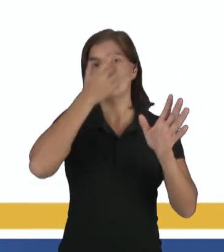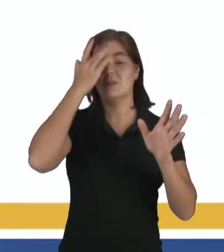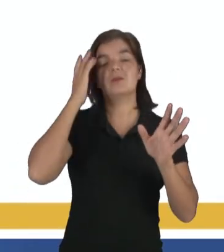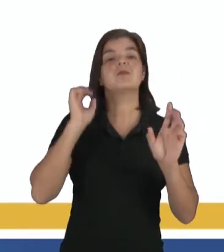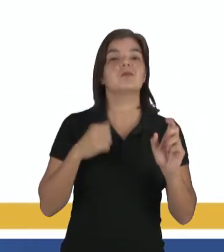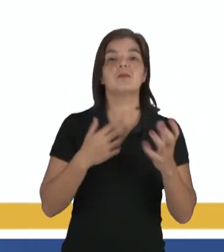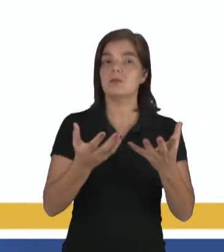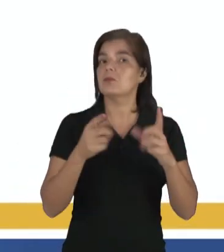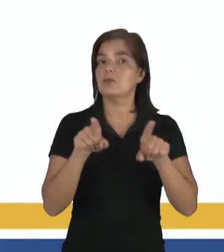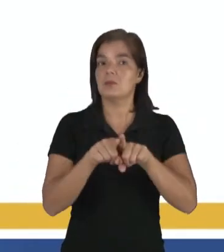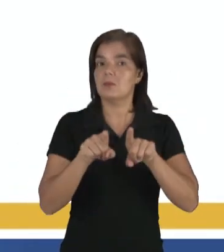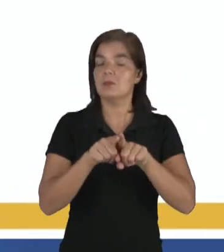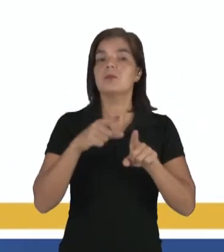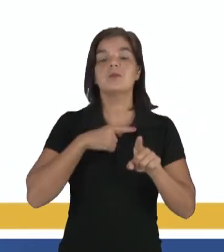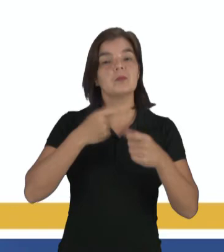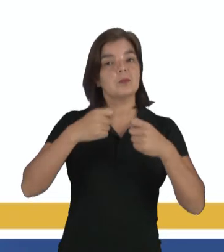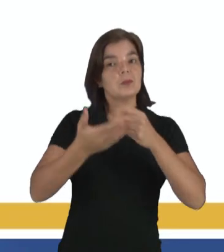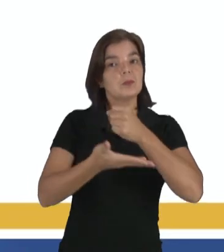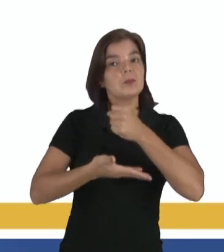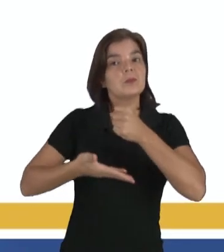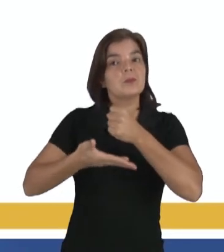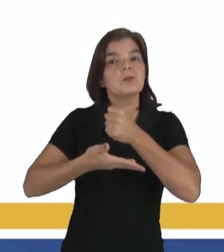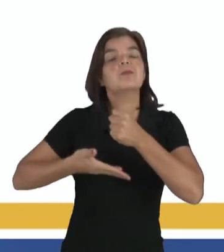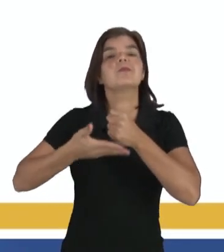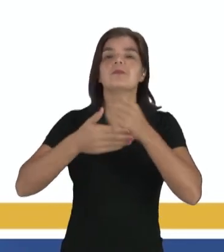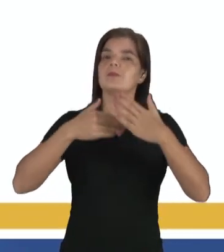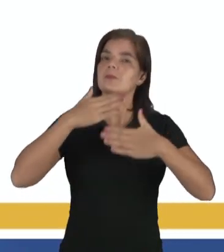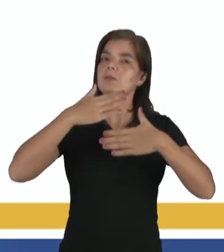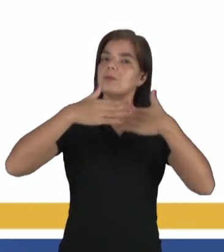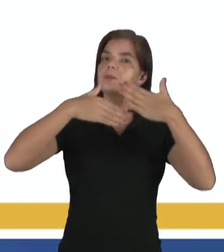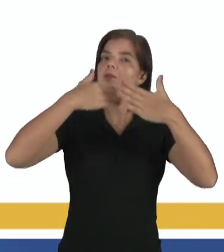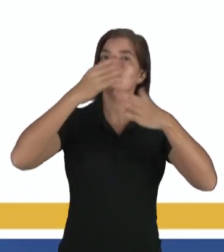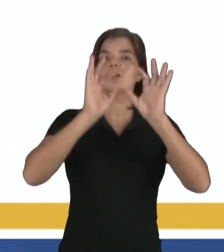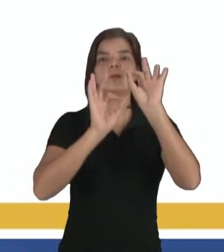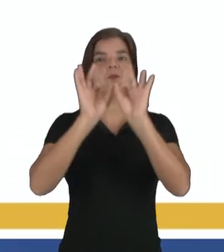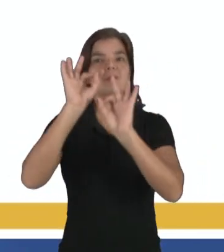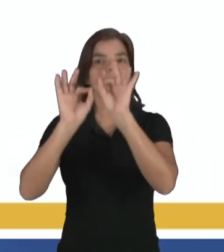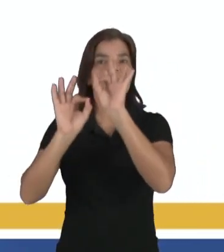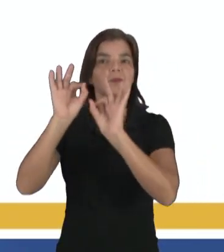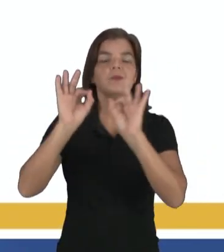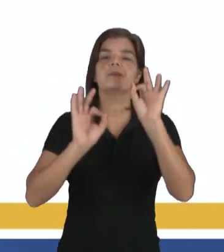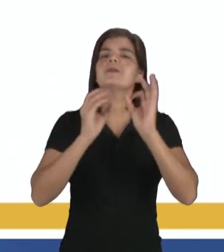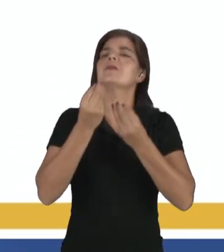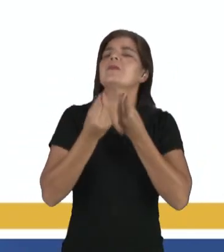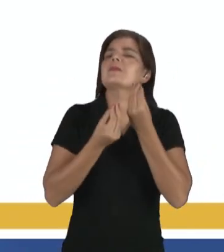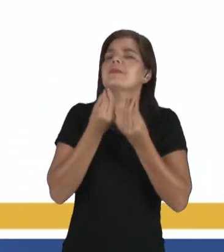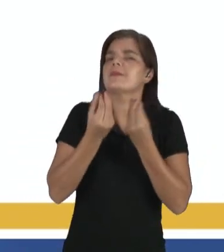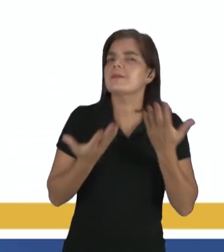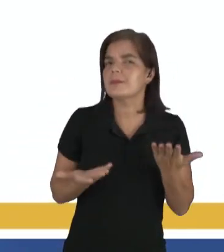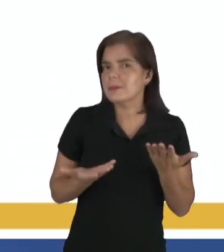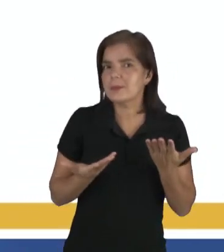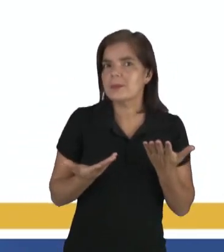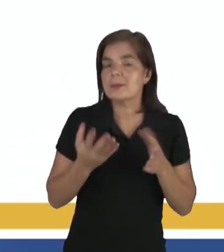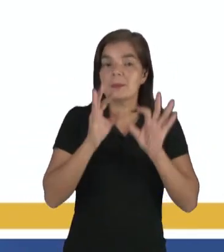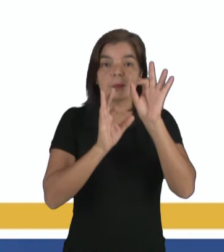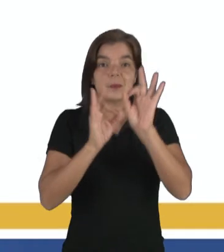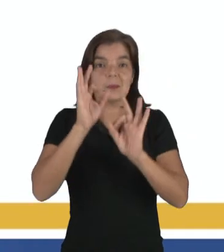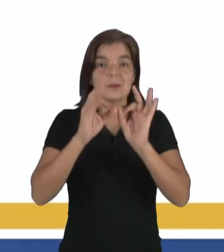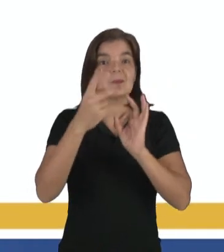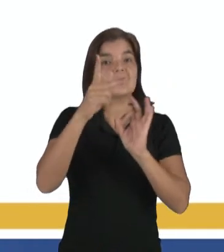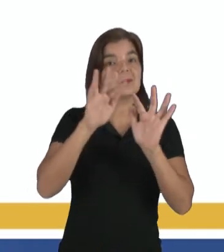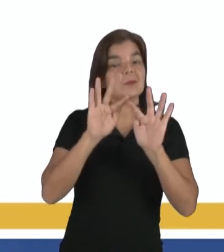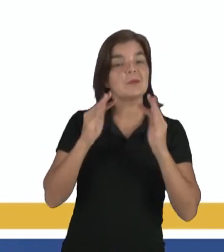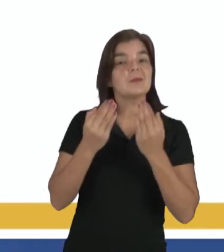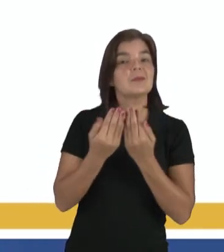em uma ordem que você quiser então ela tem uma base e aí você vai estruturando essa árvore como é que vai ficar então a estrutura